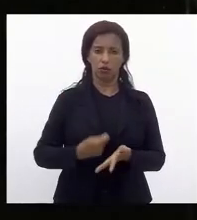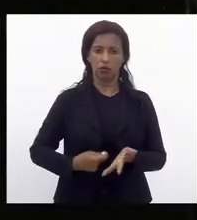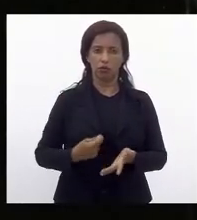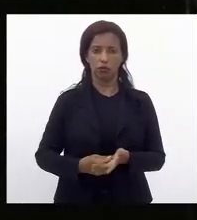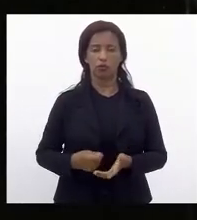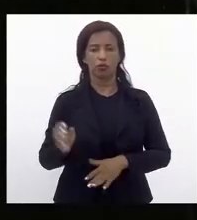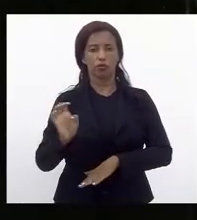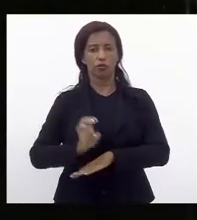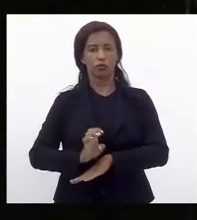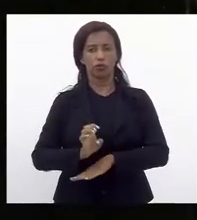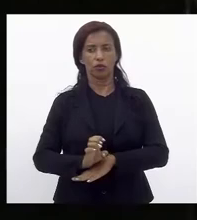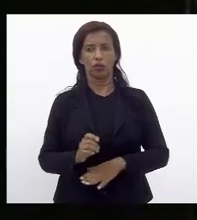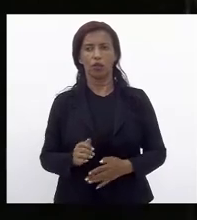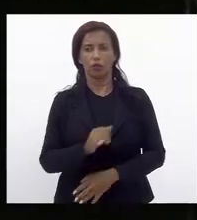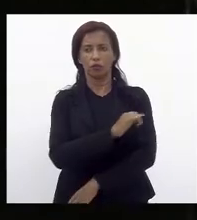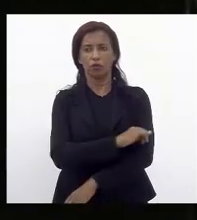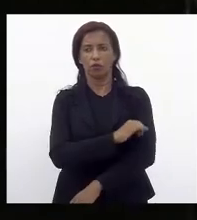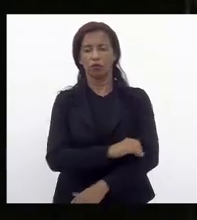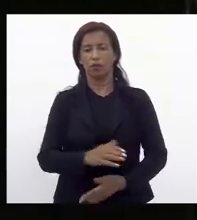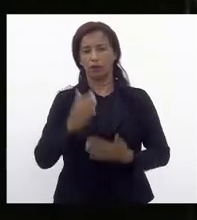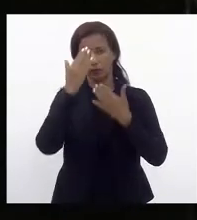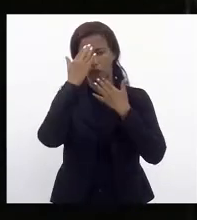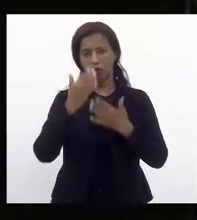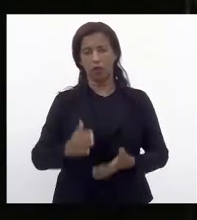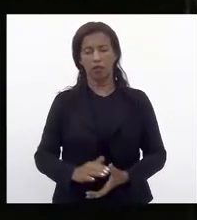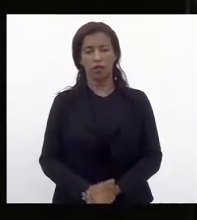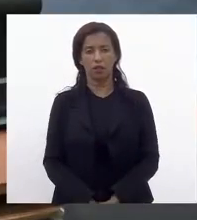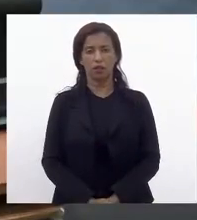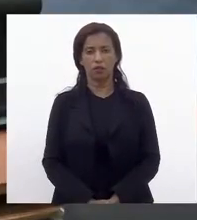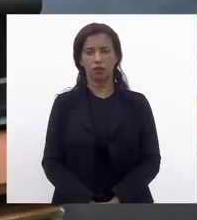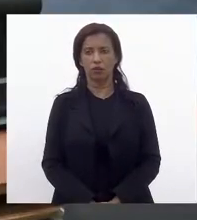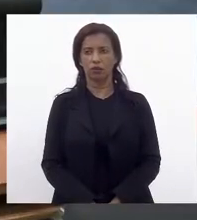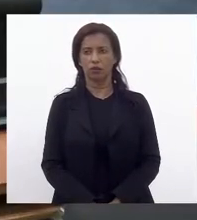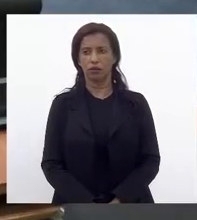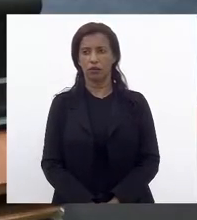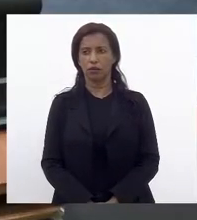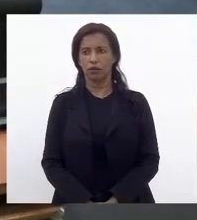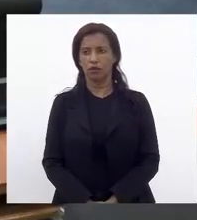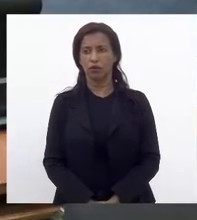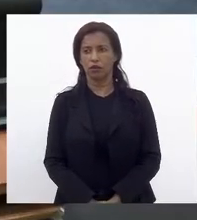no Estado, né, do Rio de Janeiro. Muito obrigada, presidente.